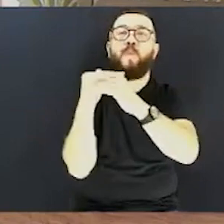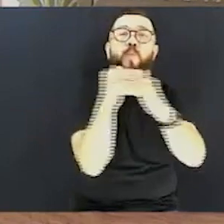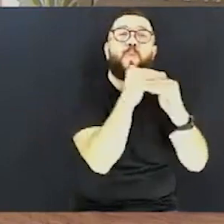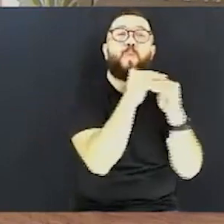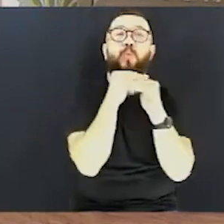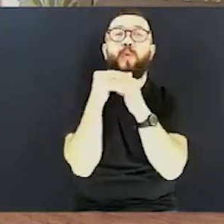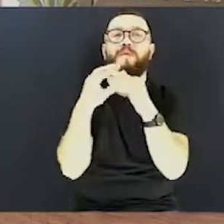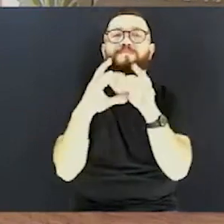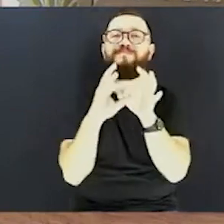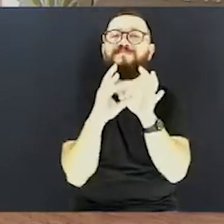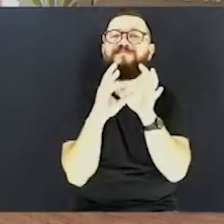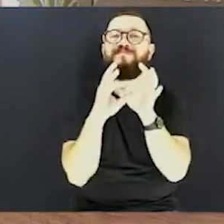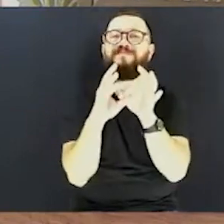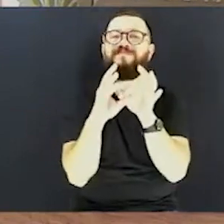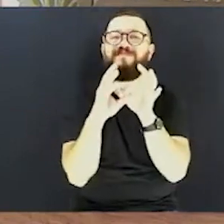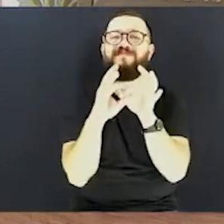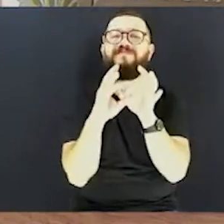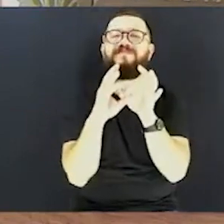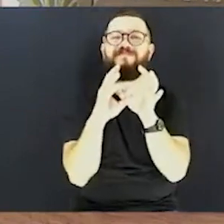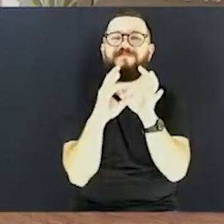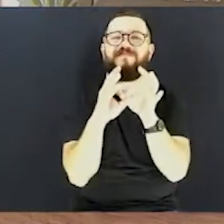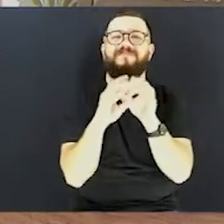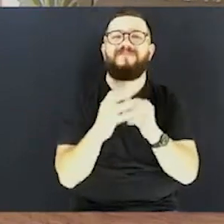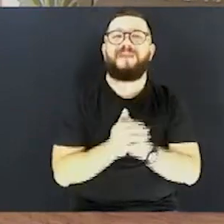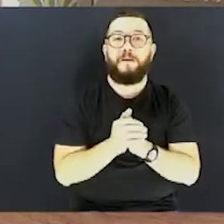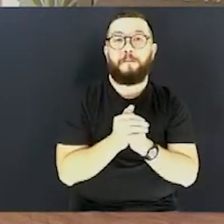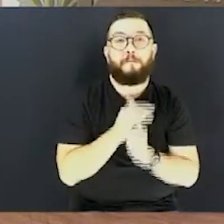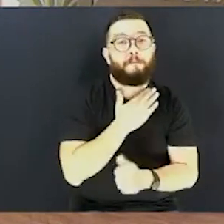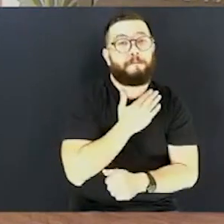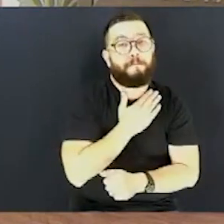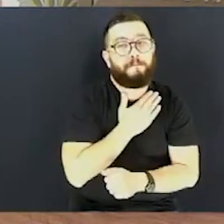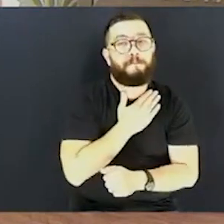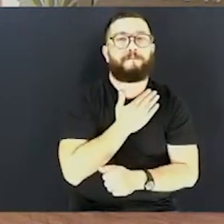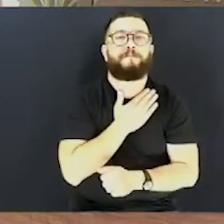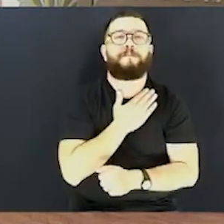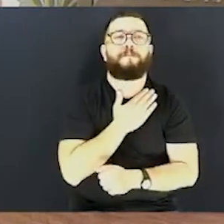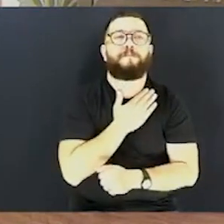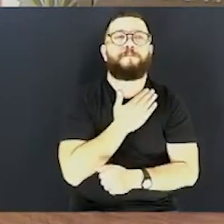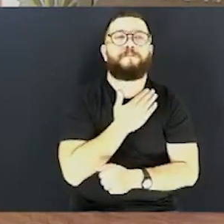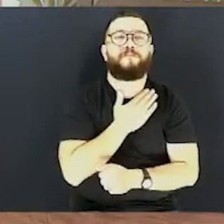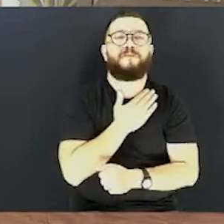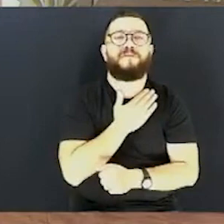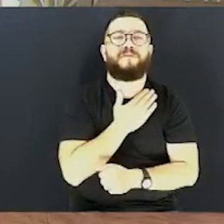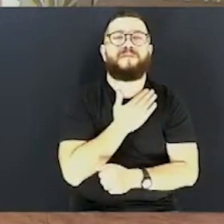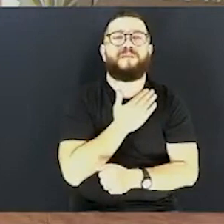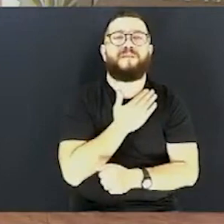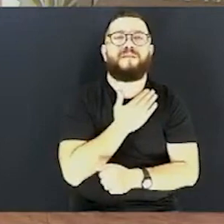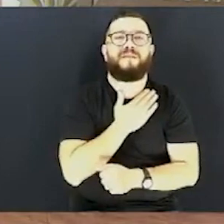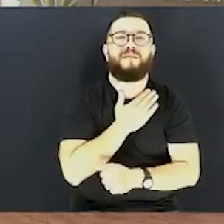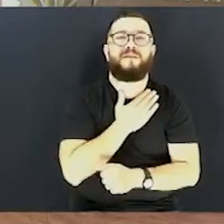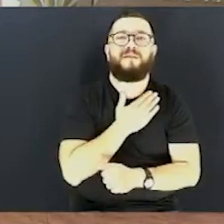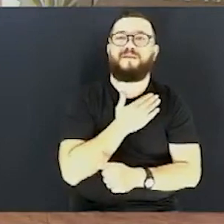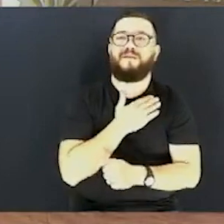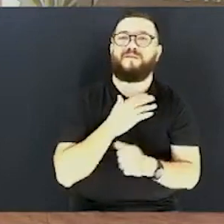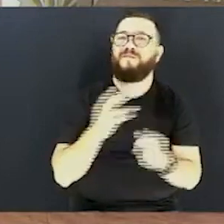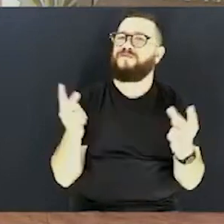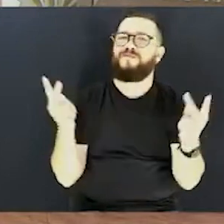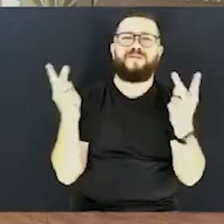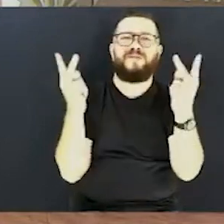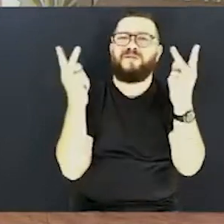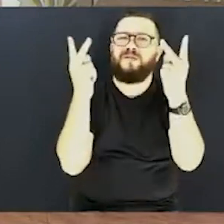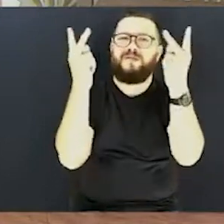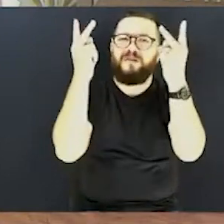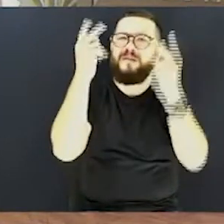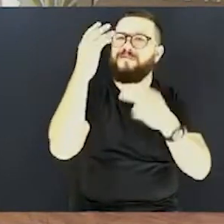a todos nós. Eu destaco aqui a fala de todos os que discutiram esse projeto, agradeço a gentileza,